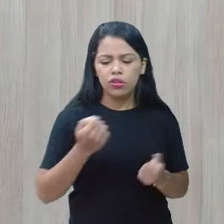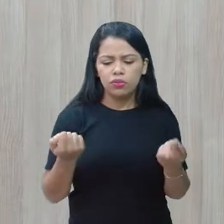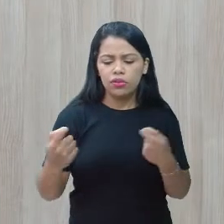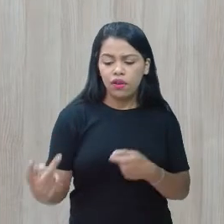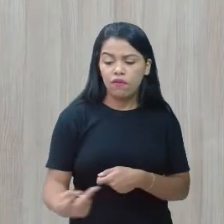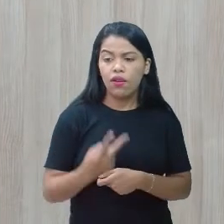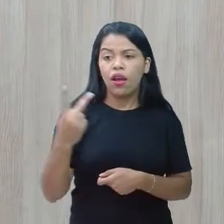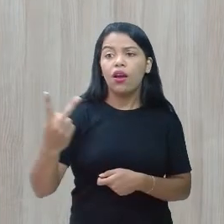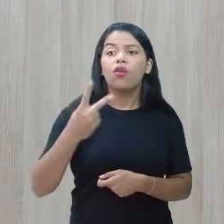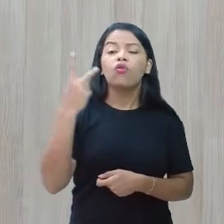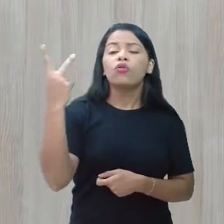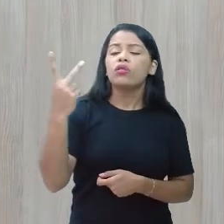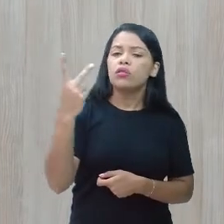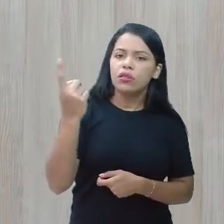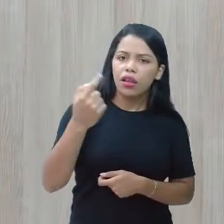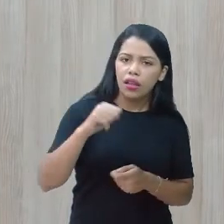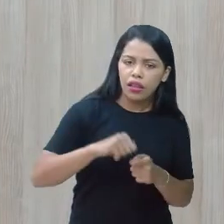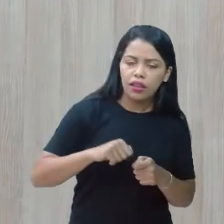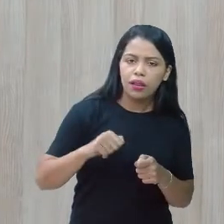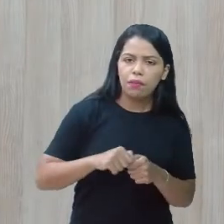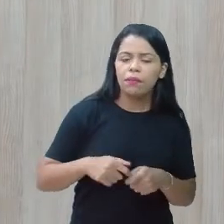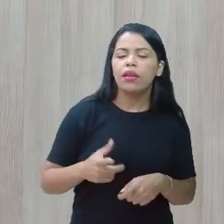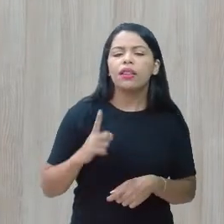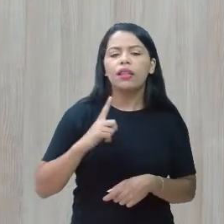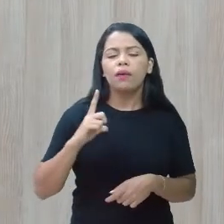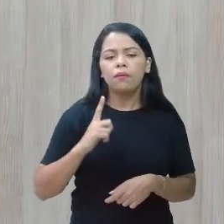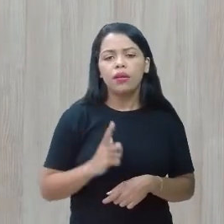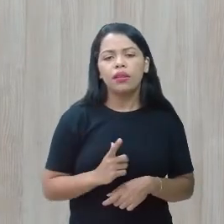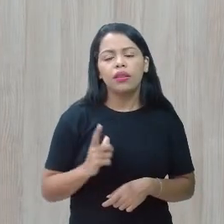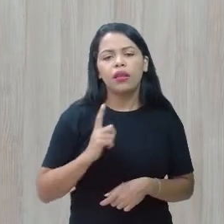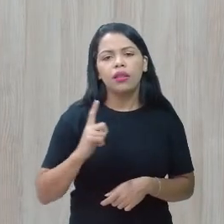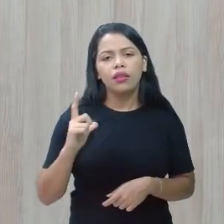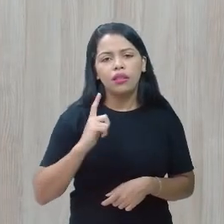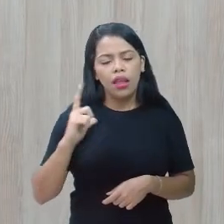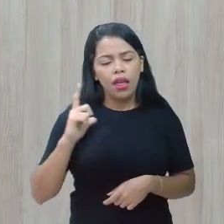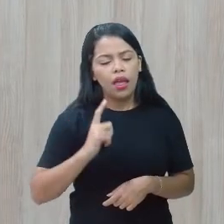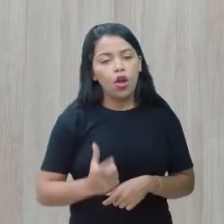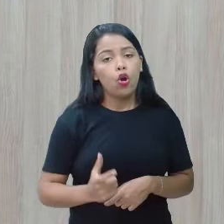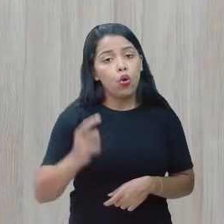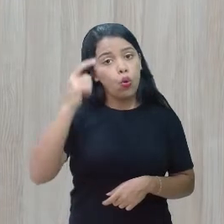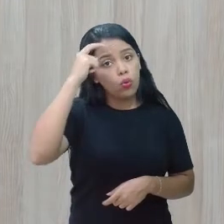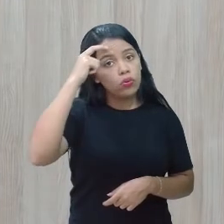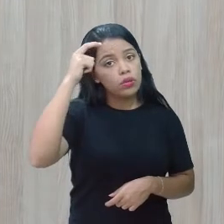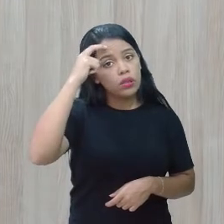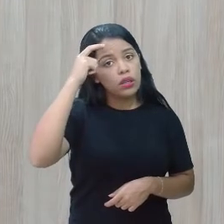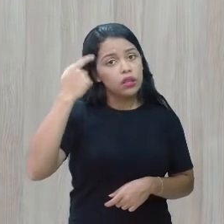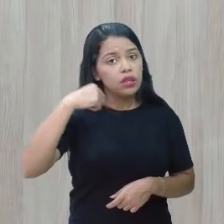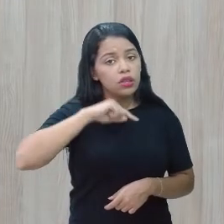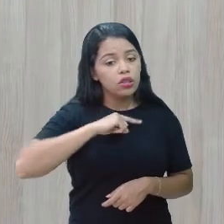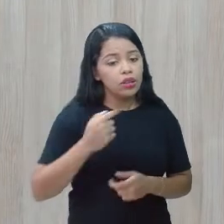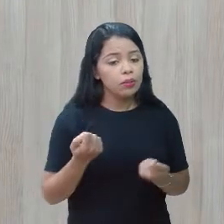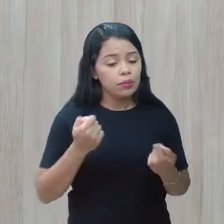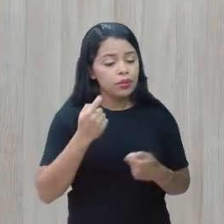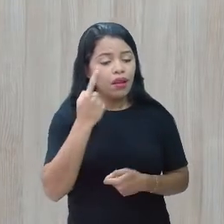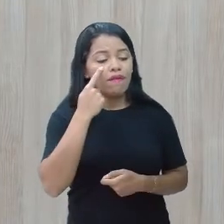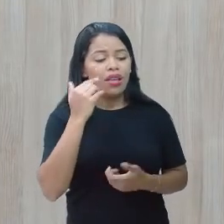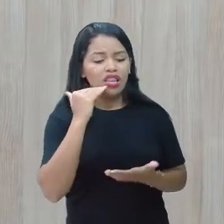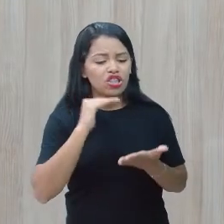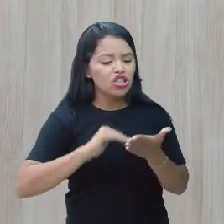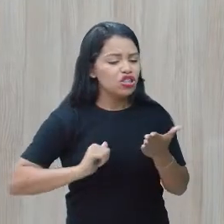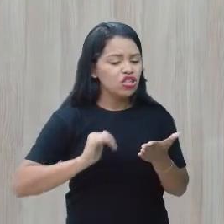valorizar isso, nos conscientizar, tirar da nossa linguagem, do nosso dia a dia, todas